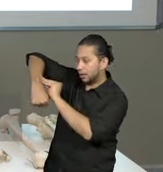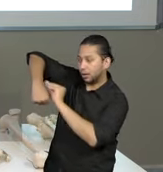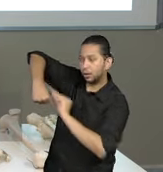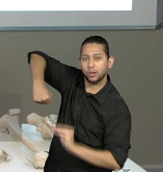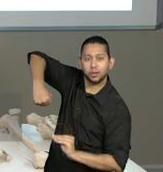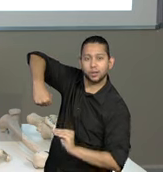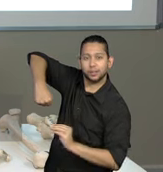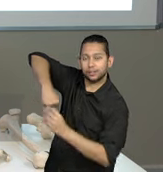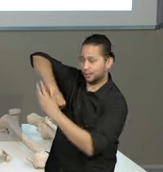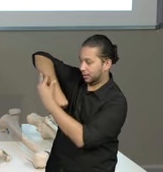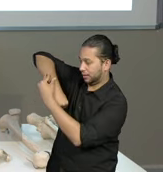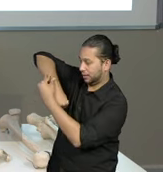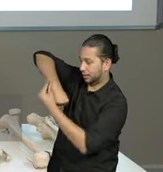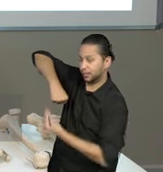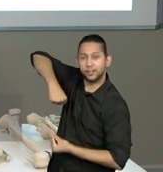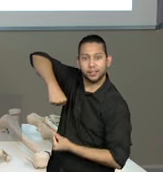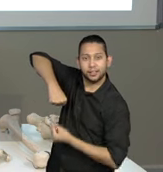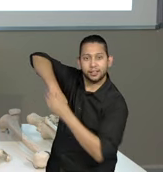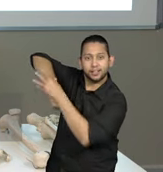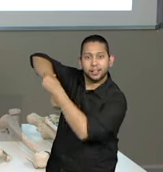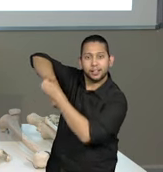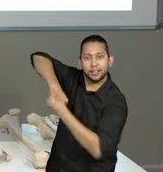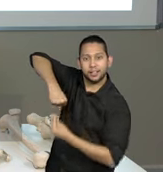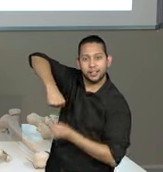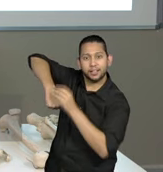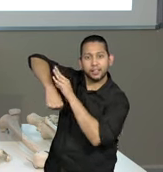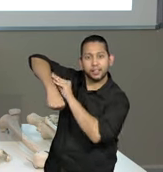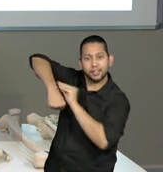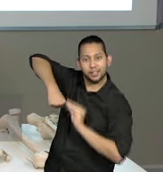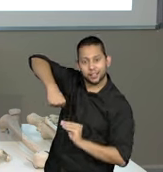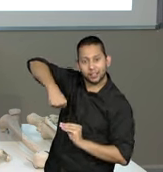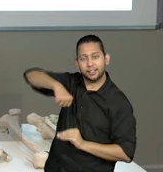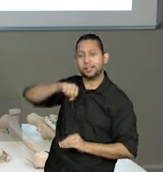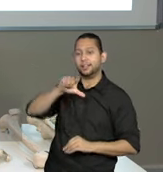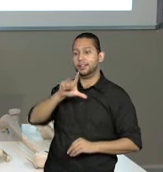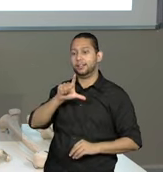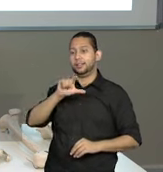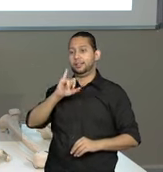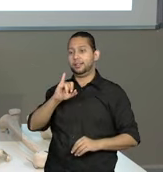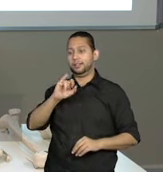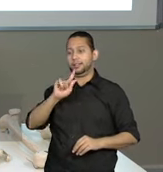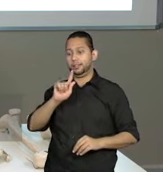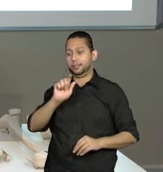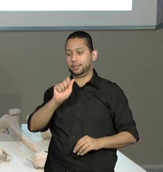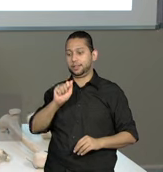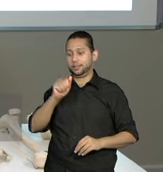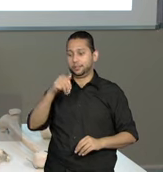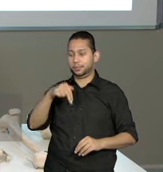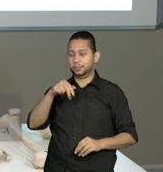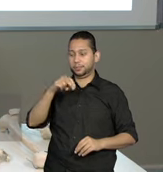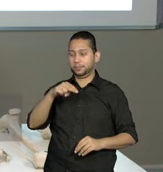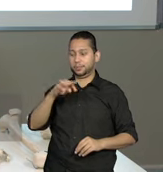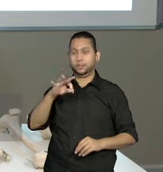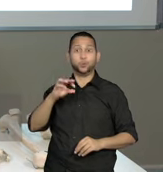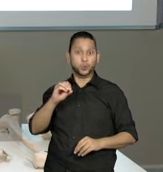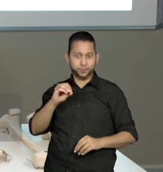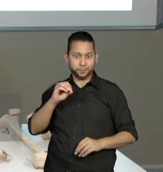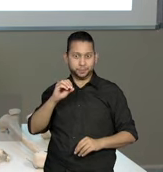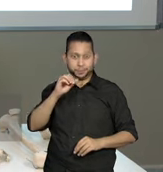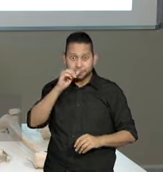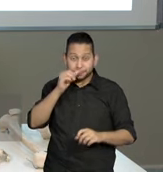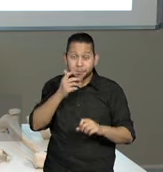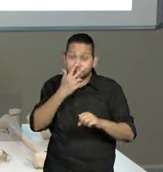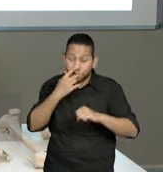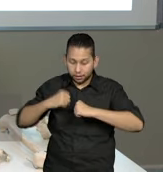de estrutura que prenda um osso no outro, tá? Porque senão os